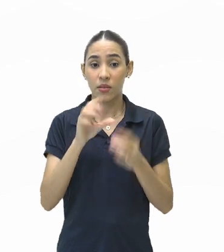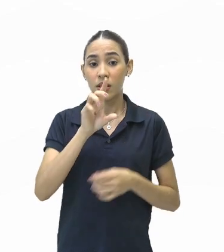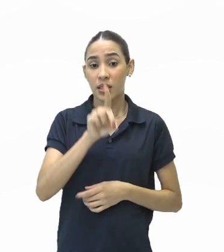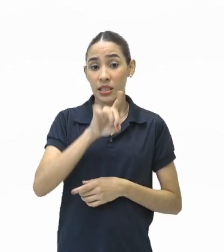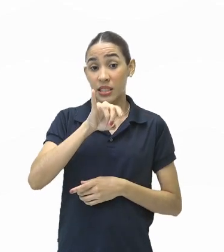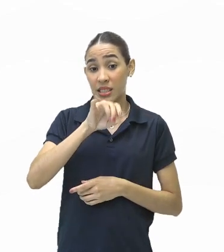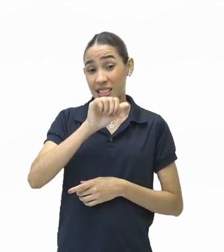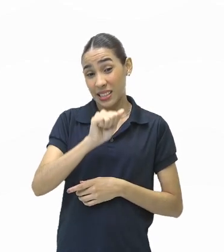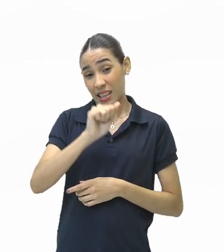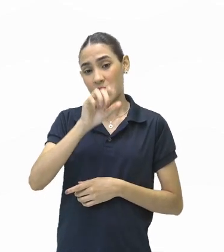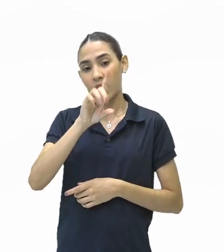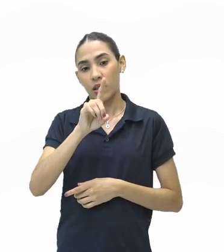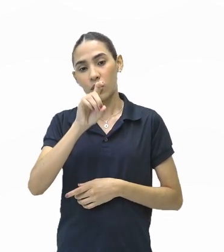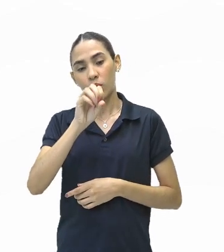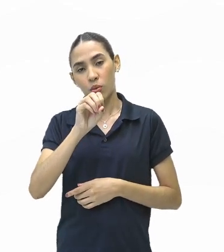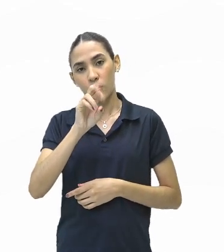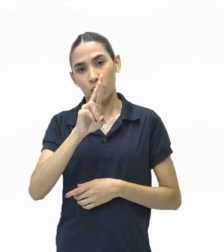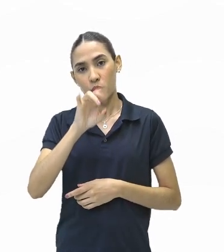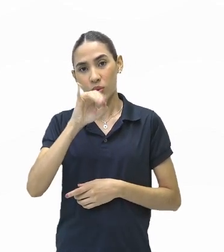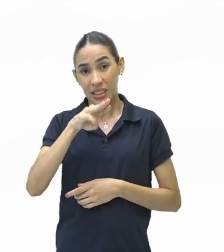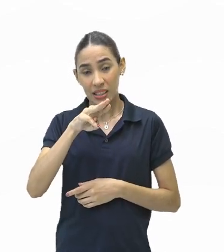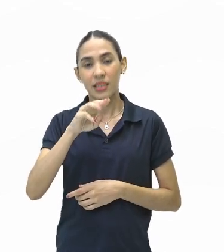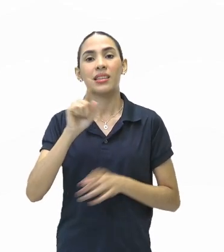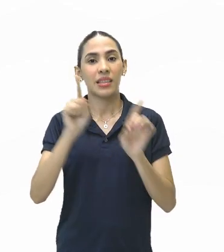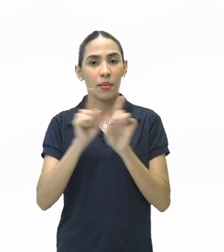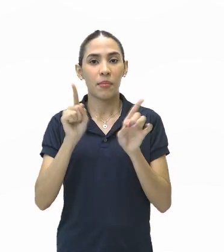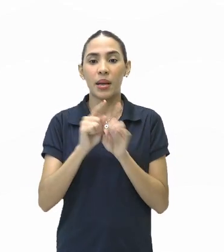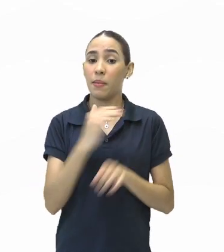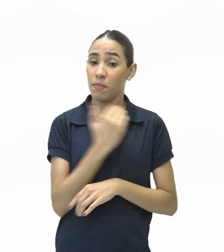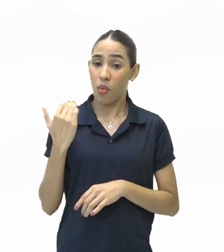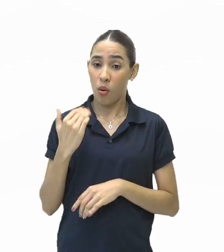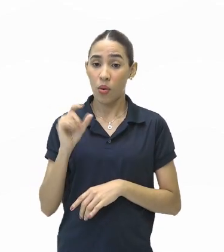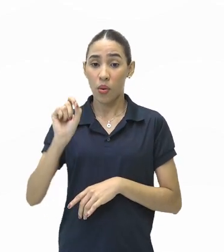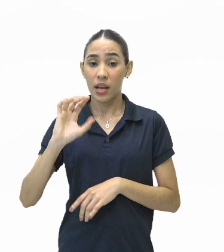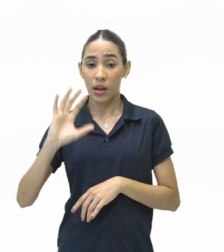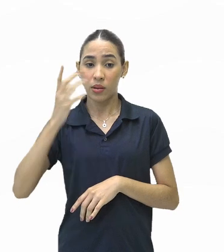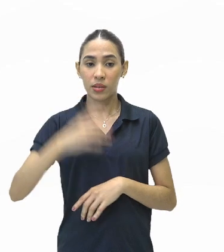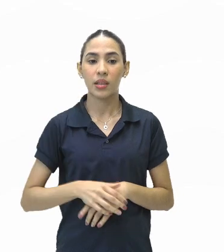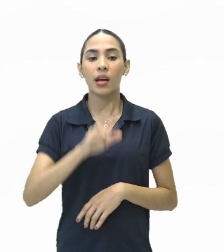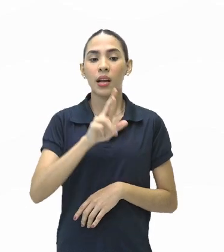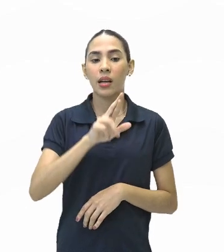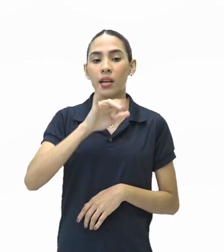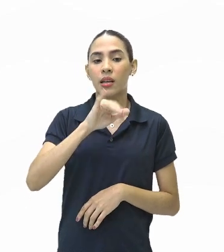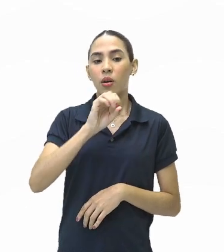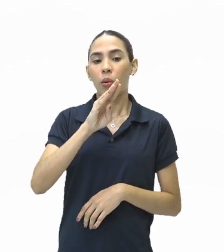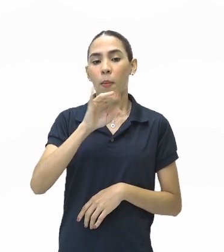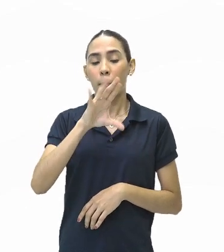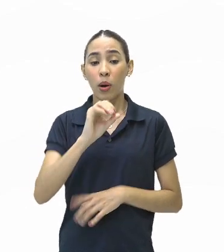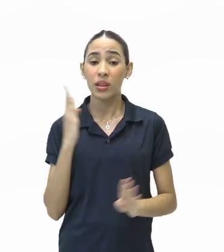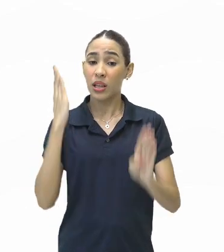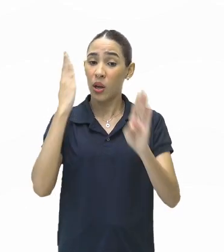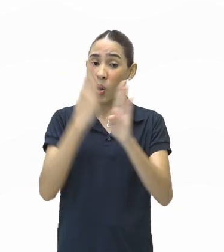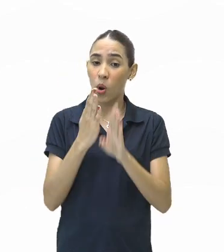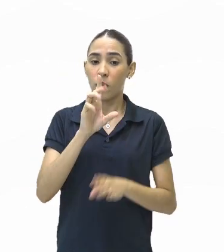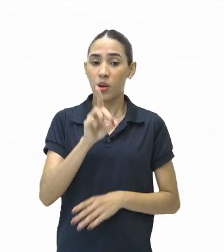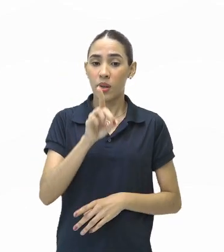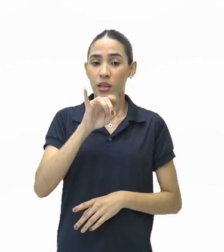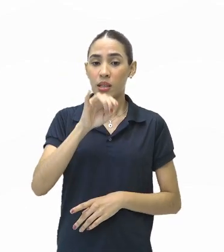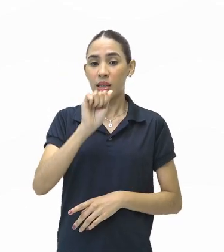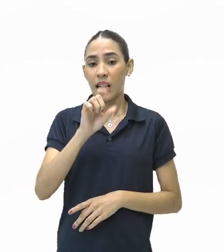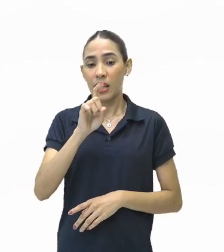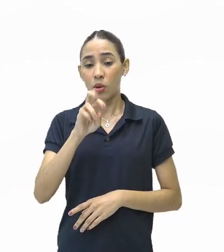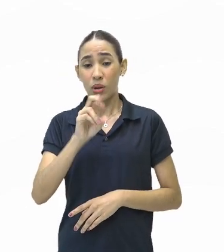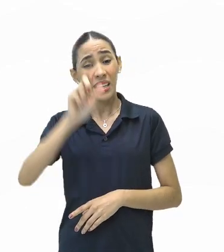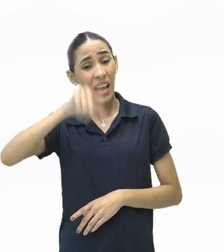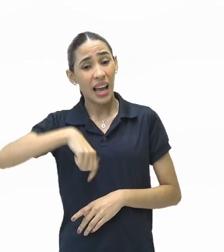nome. Diamorim vai morrer também ali. Aí o que acontece? Riobaldo descobre que Diamorim é mulher e